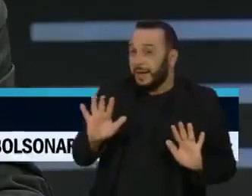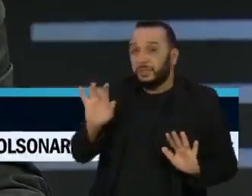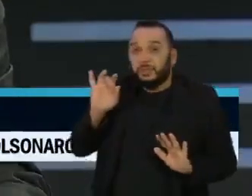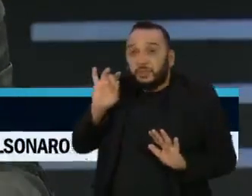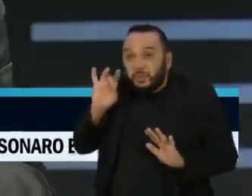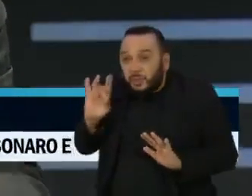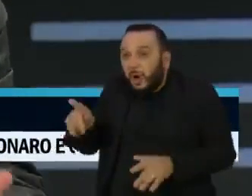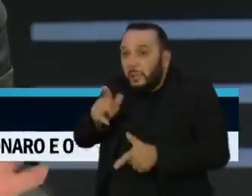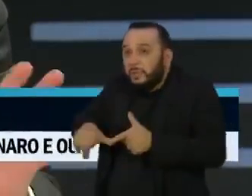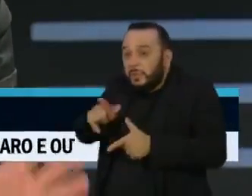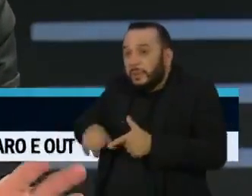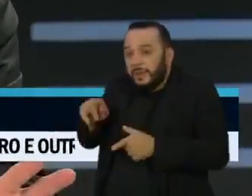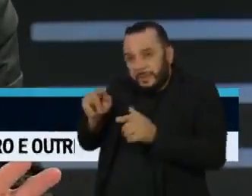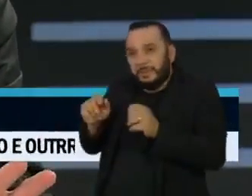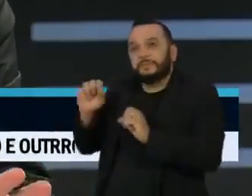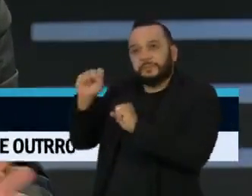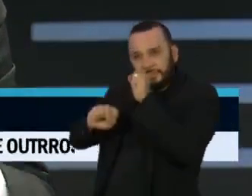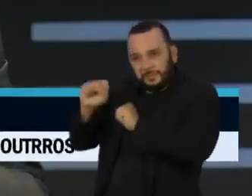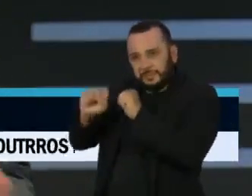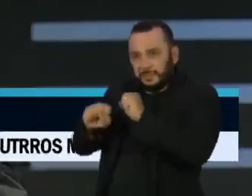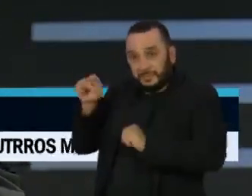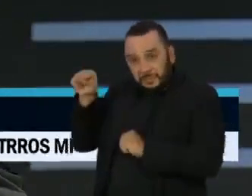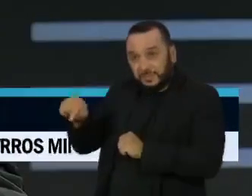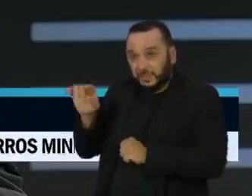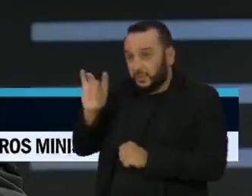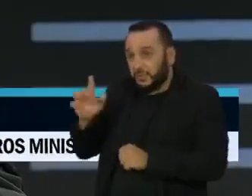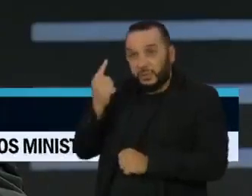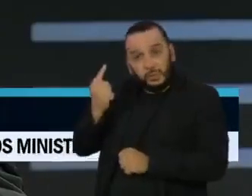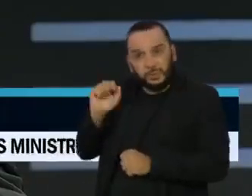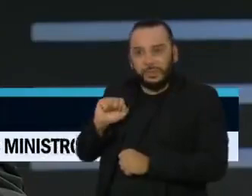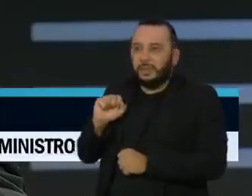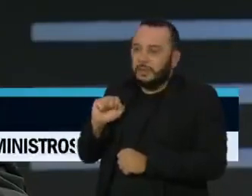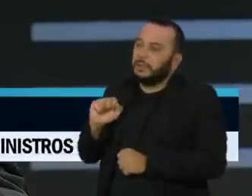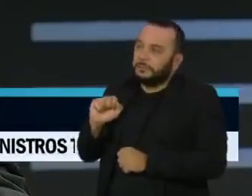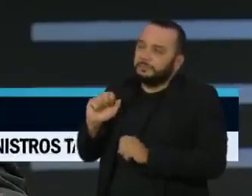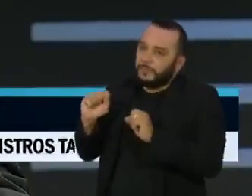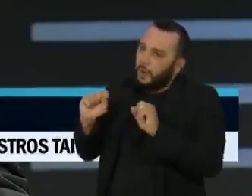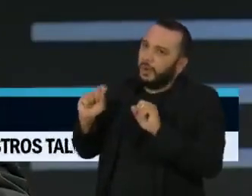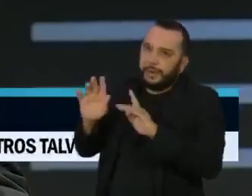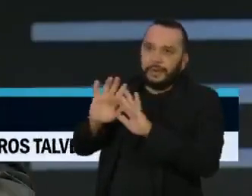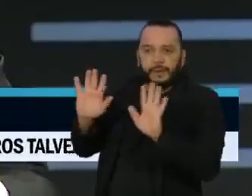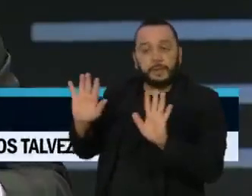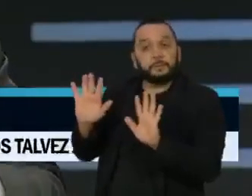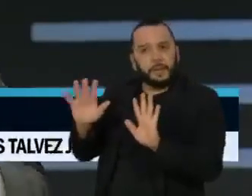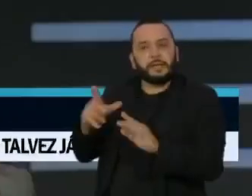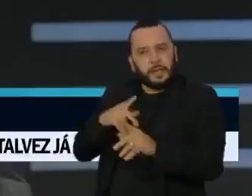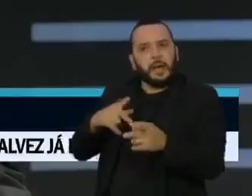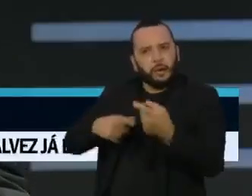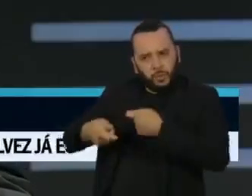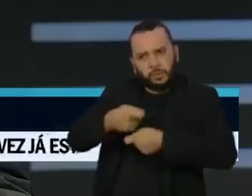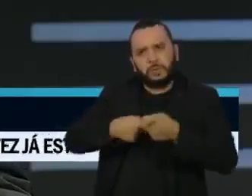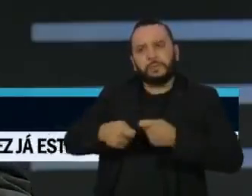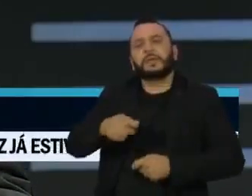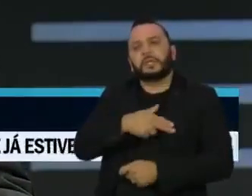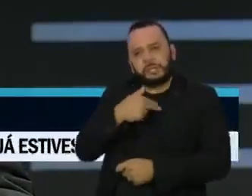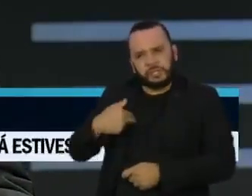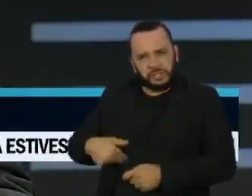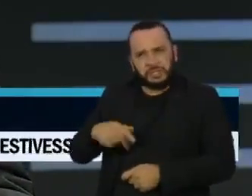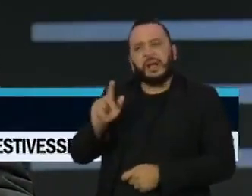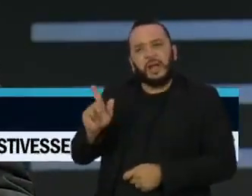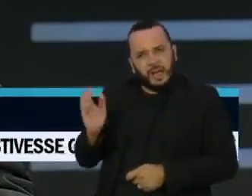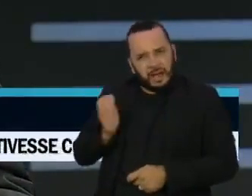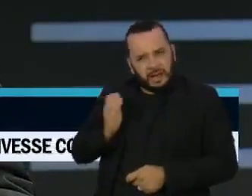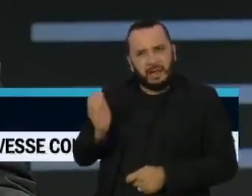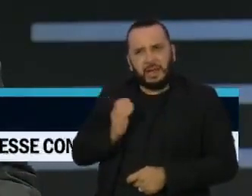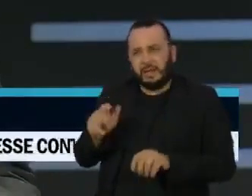restrito a essa empresa a pesada do tamanho dela nós não podemos também de uma economia chinesa muito grande e onde a presença do estado chinês